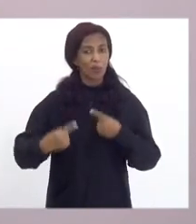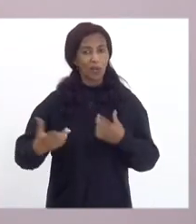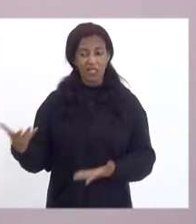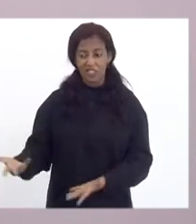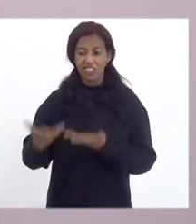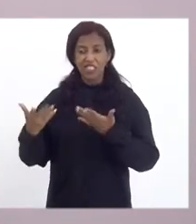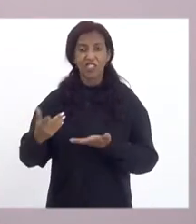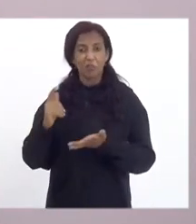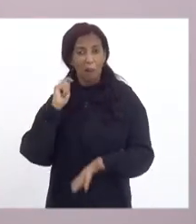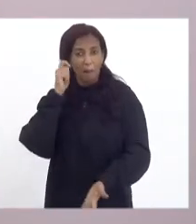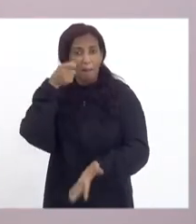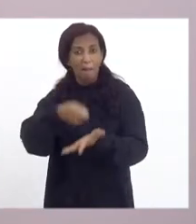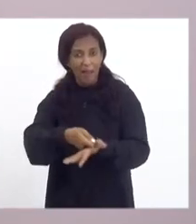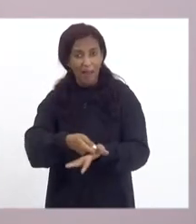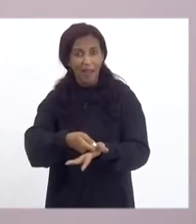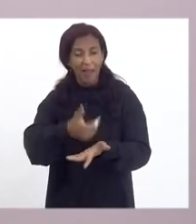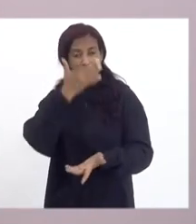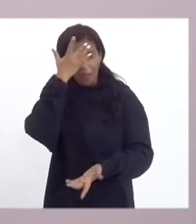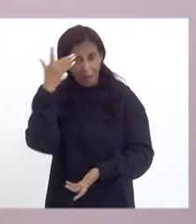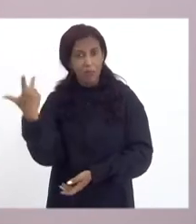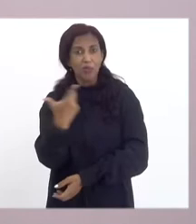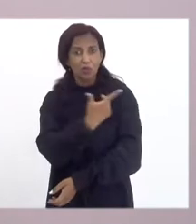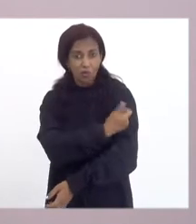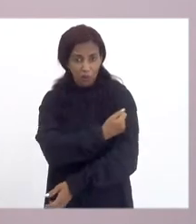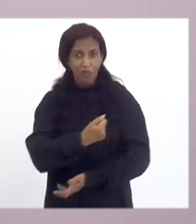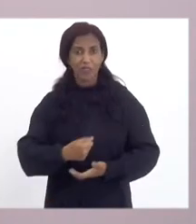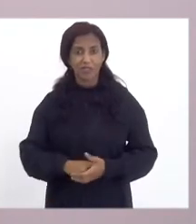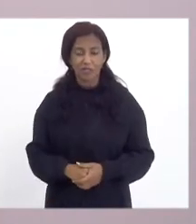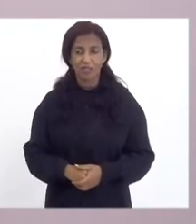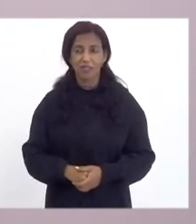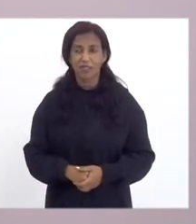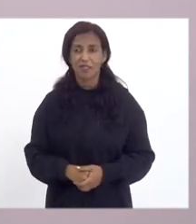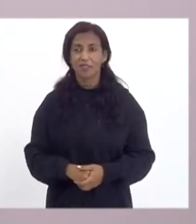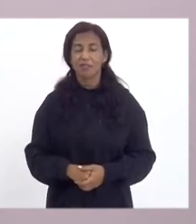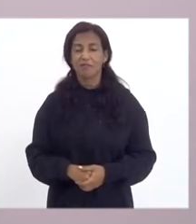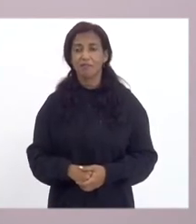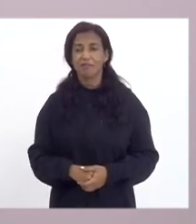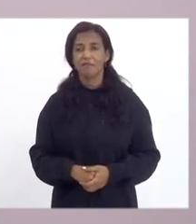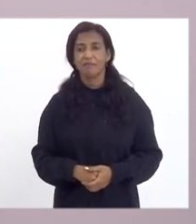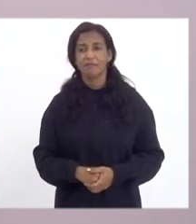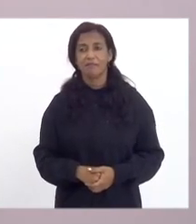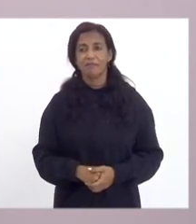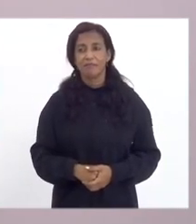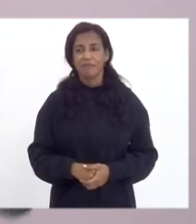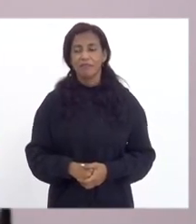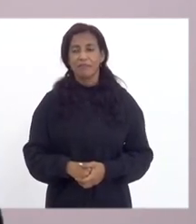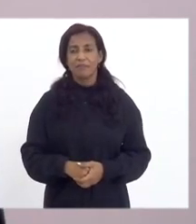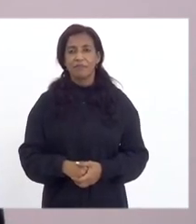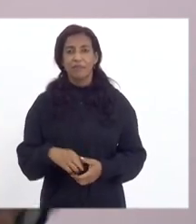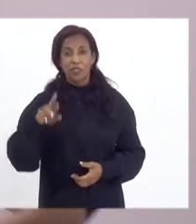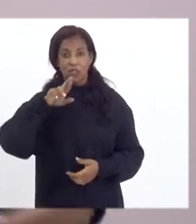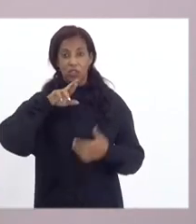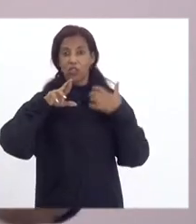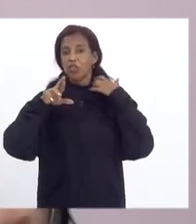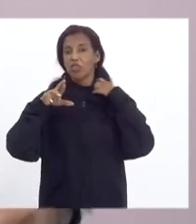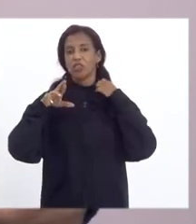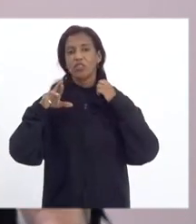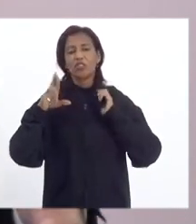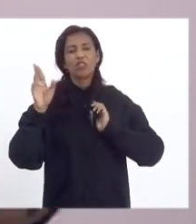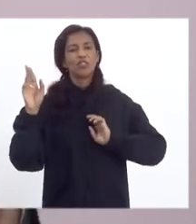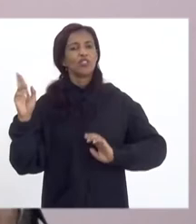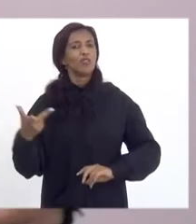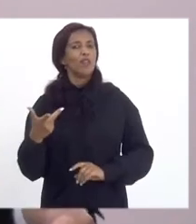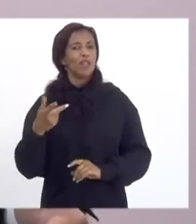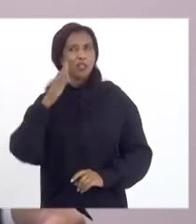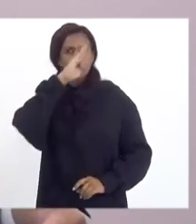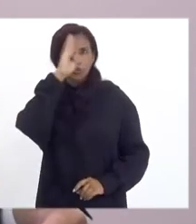com dinheiro para que as pessoas recebam a segunda dose nos Estados Unidos. Então, diferente do Brasil, que toda a campanha de